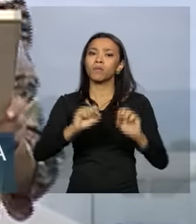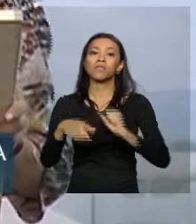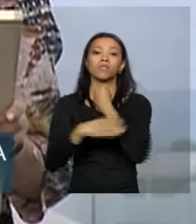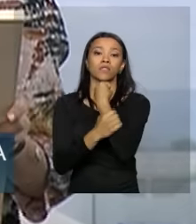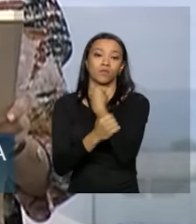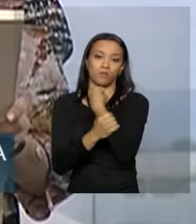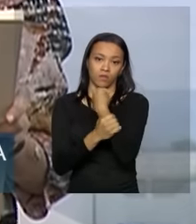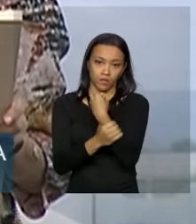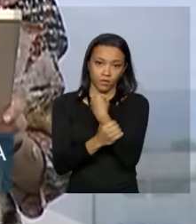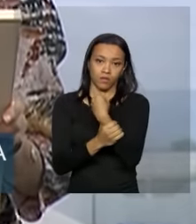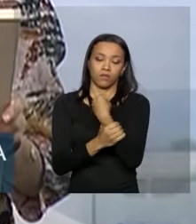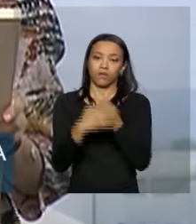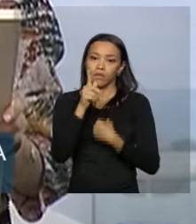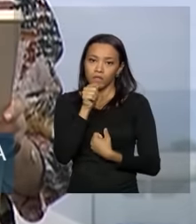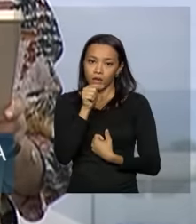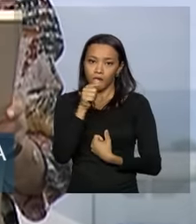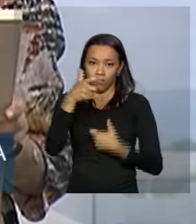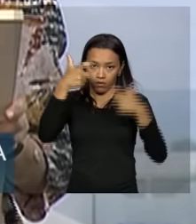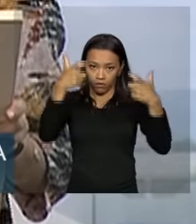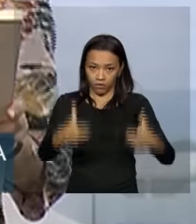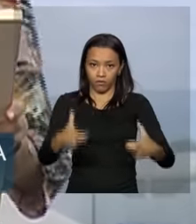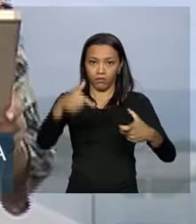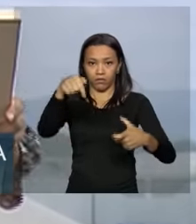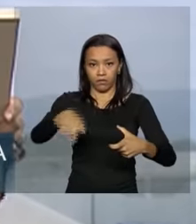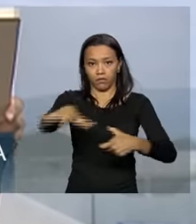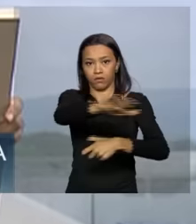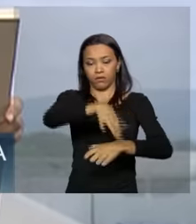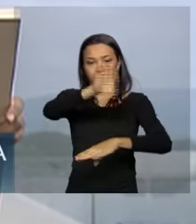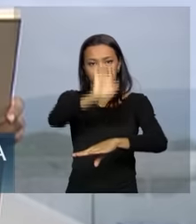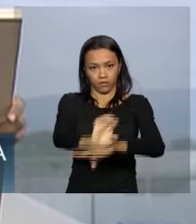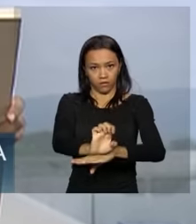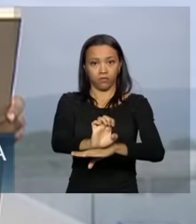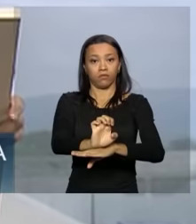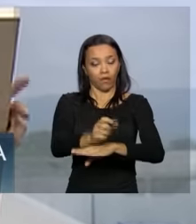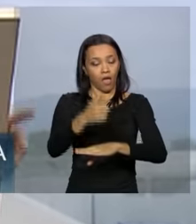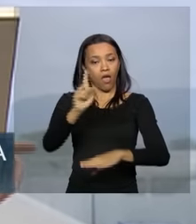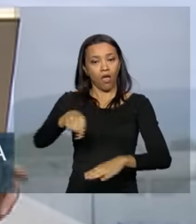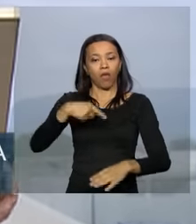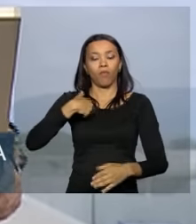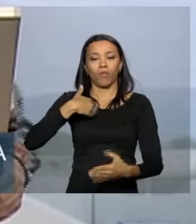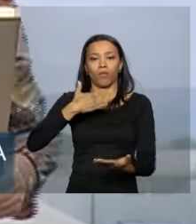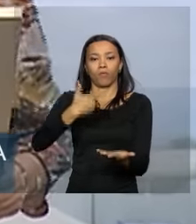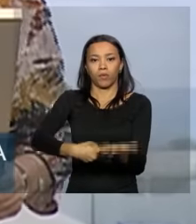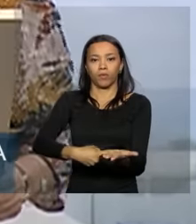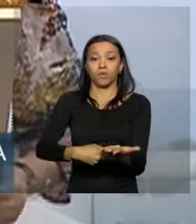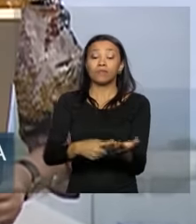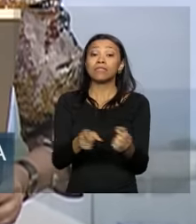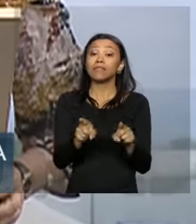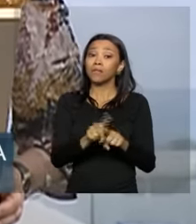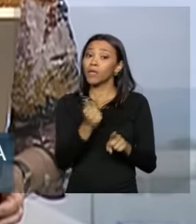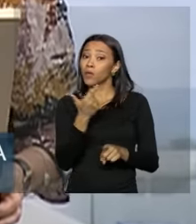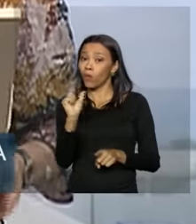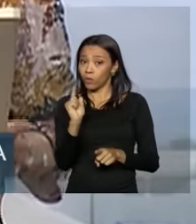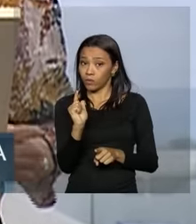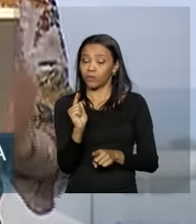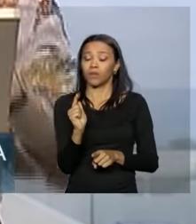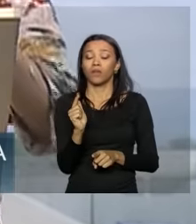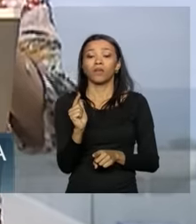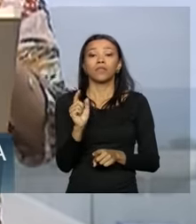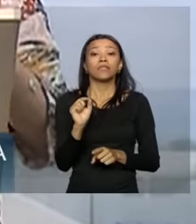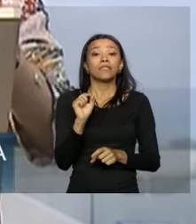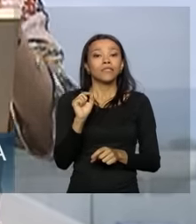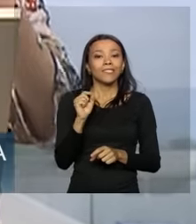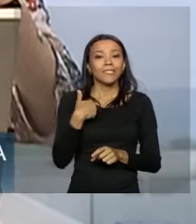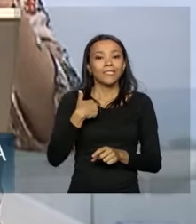hídrica aqui em Alagoas. Esse é o meu compromisso. E também continuar tomando